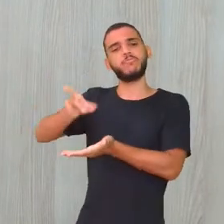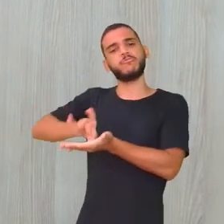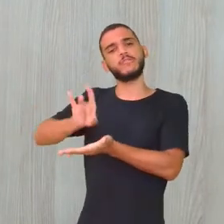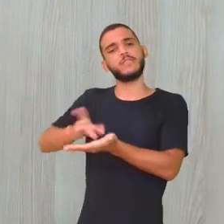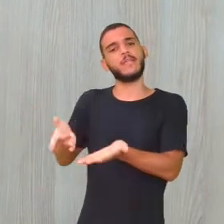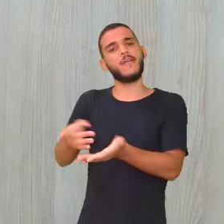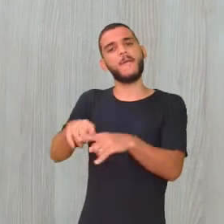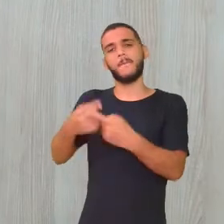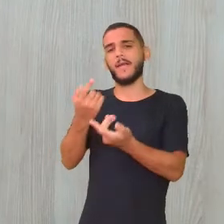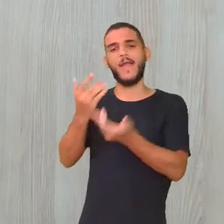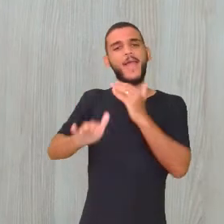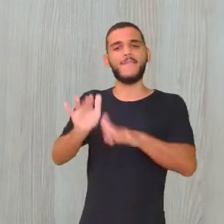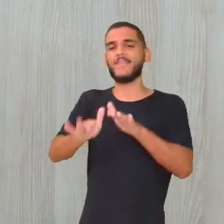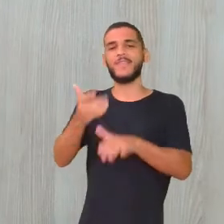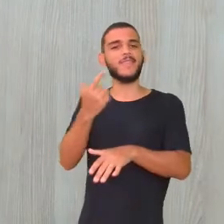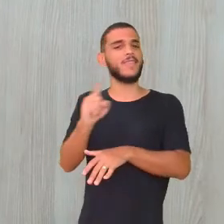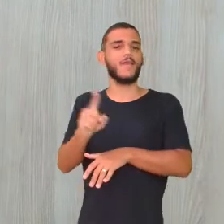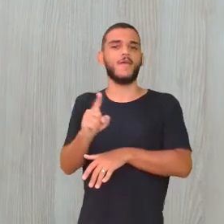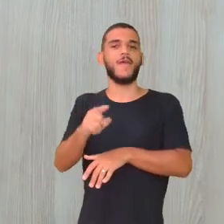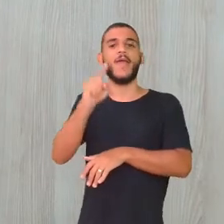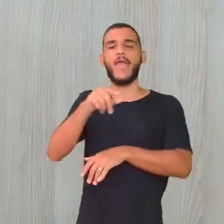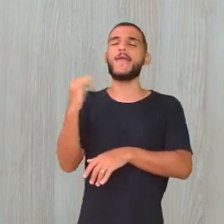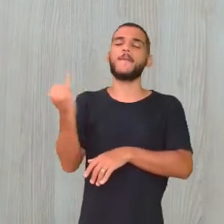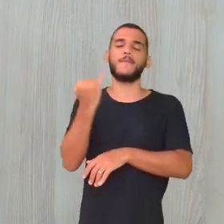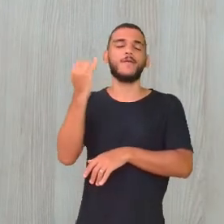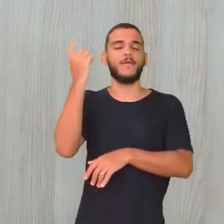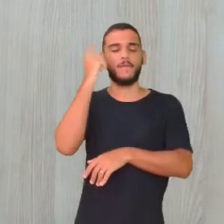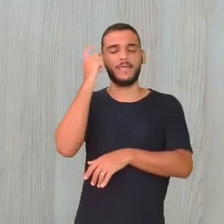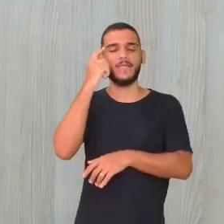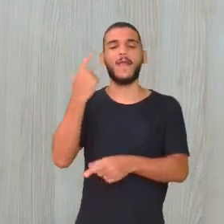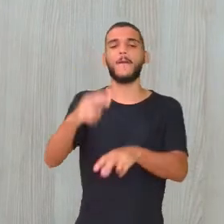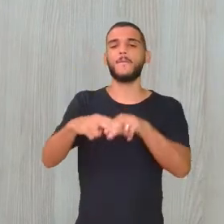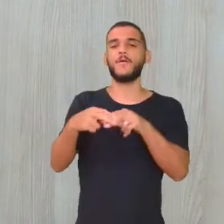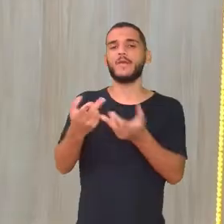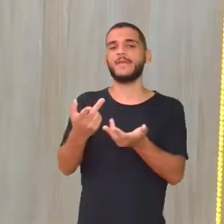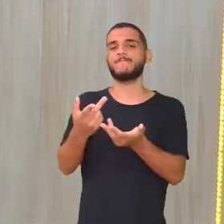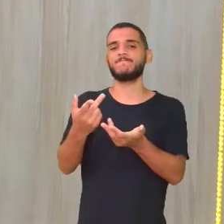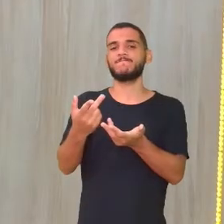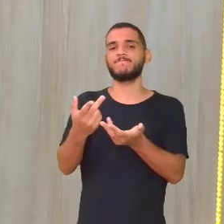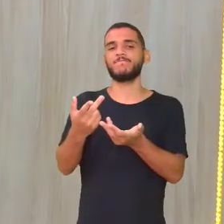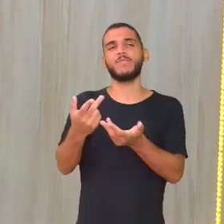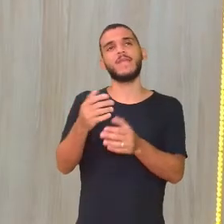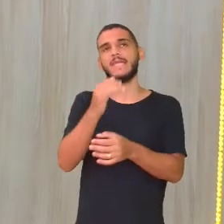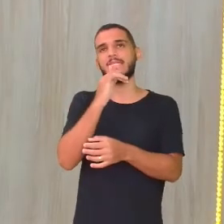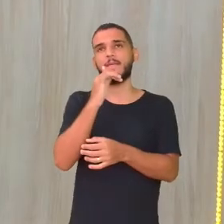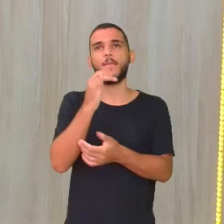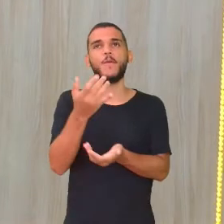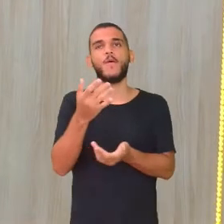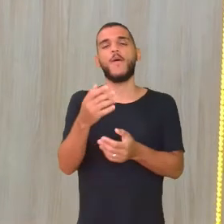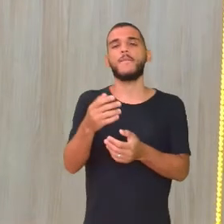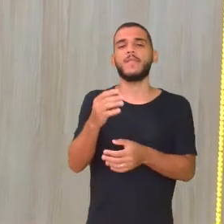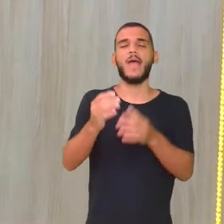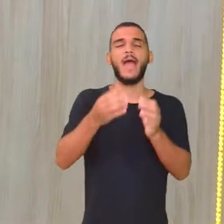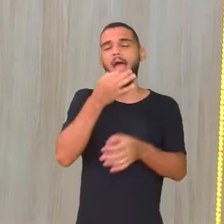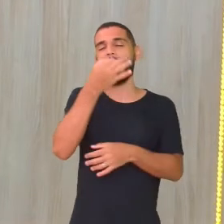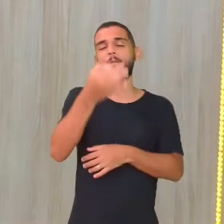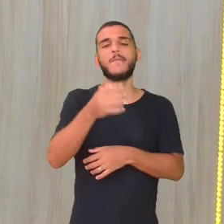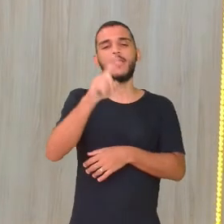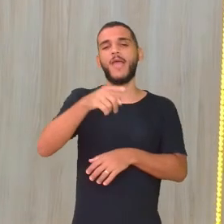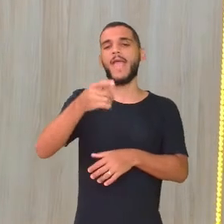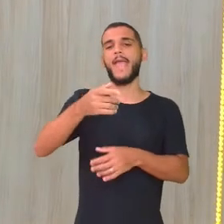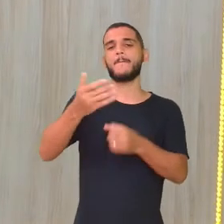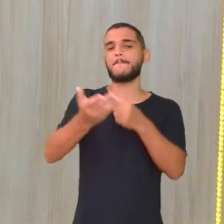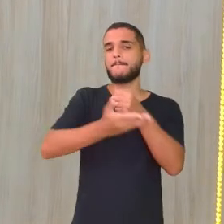gente? E aí é importante que a gente pense sobre isso, né? O porquê sim não é argumento, né, professora Camille? Por mais que a gente esteja